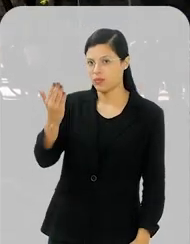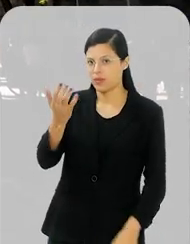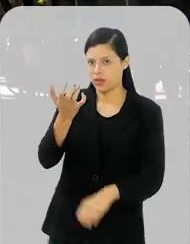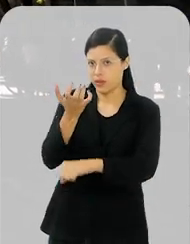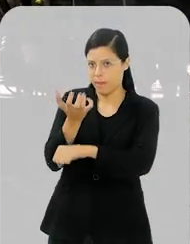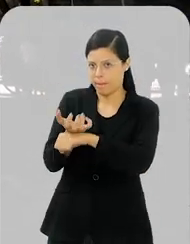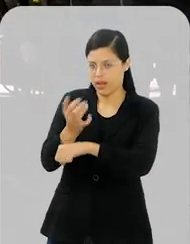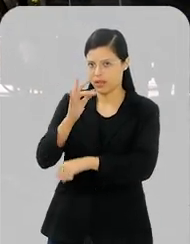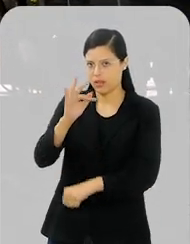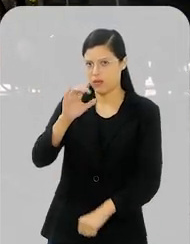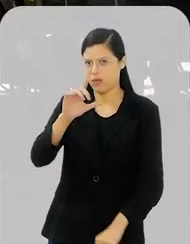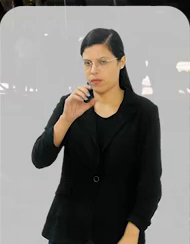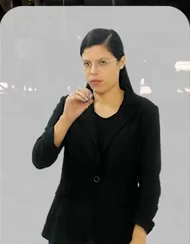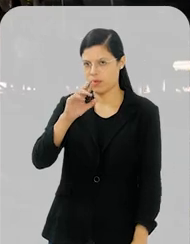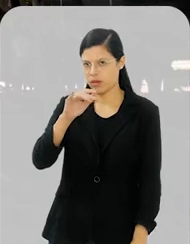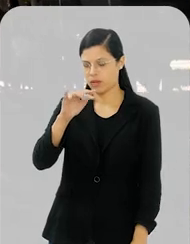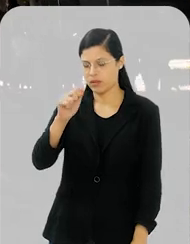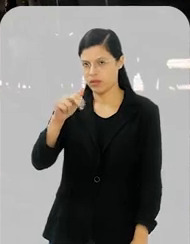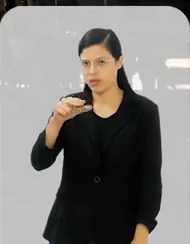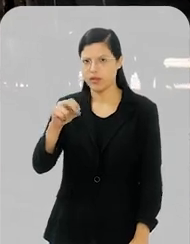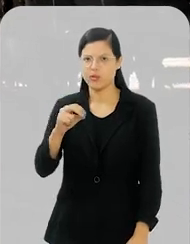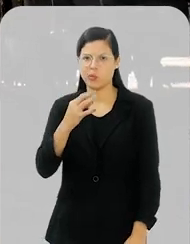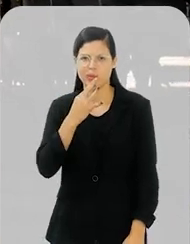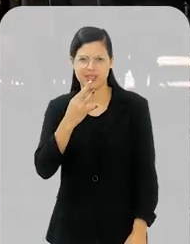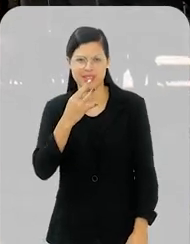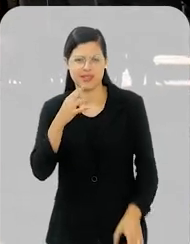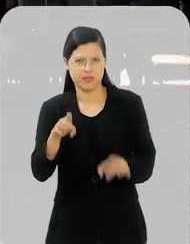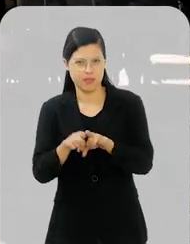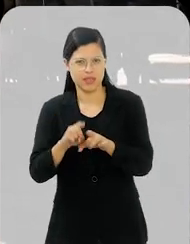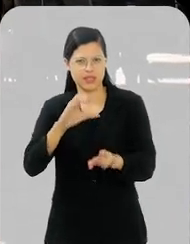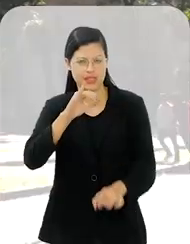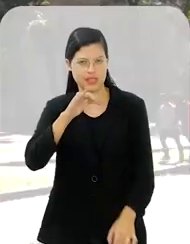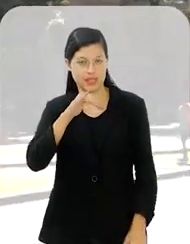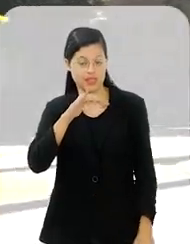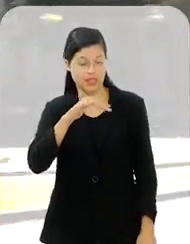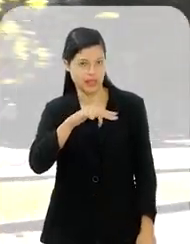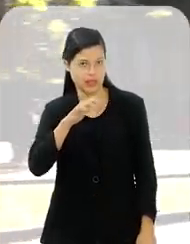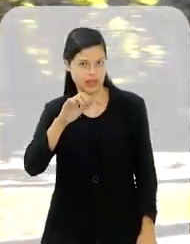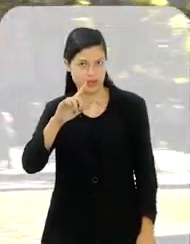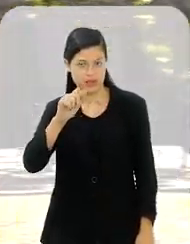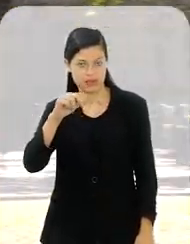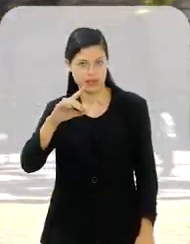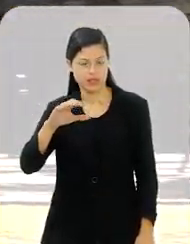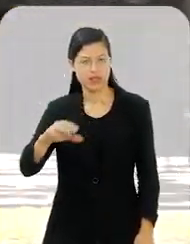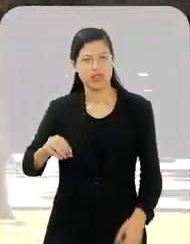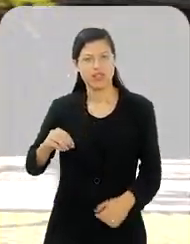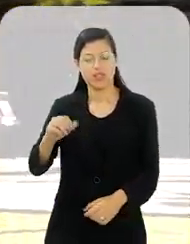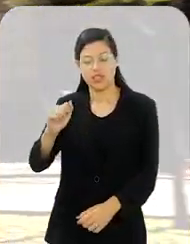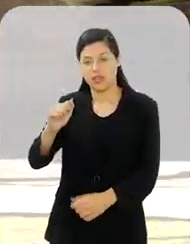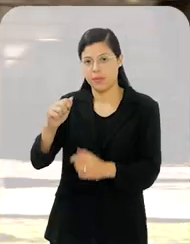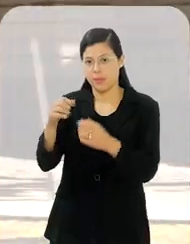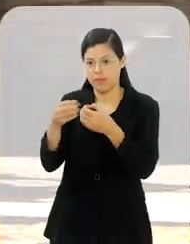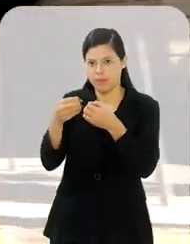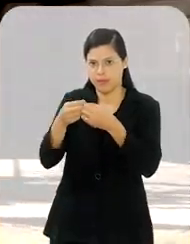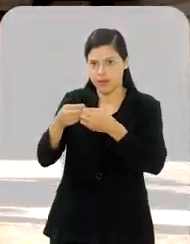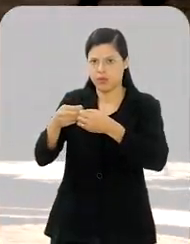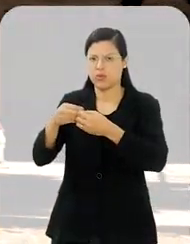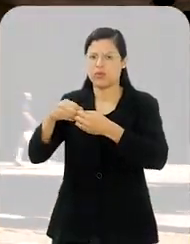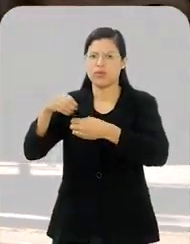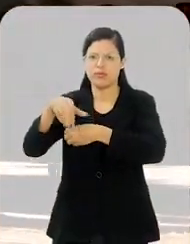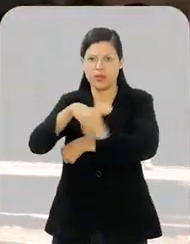de frente para a Praça Floriano, mais conhecida como Cinelândia, ao lado da Avenida Rio Branco, uma das